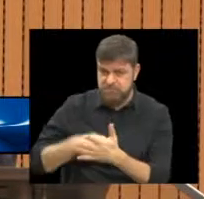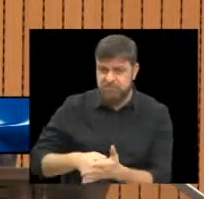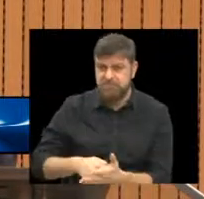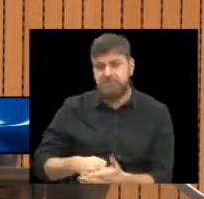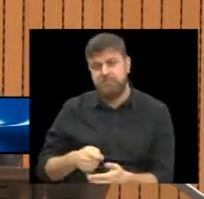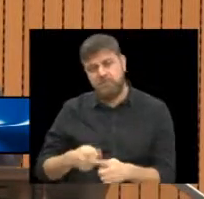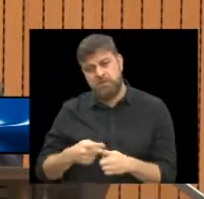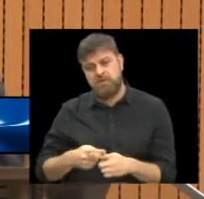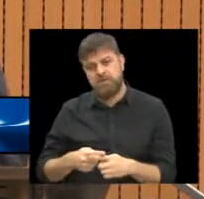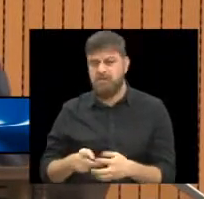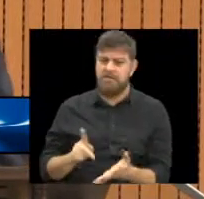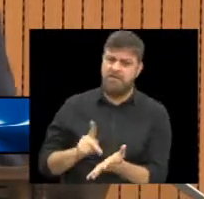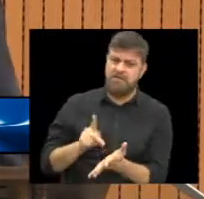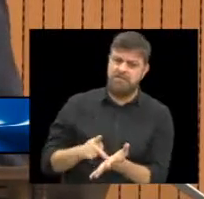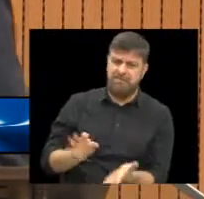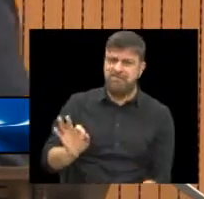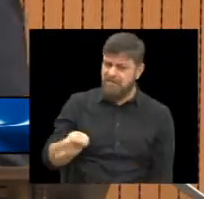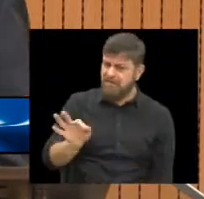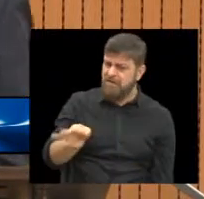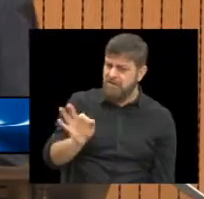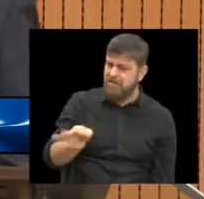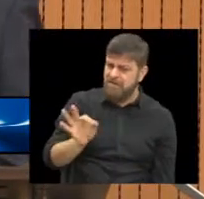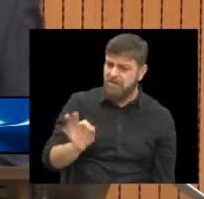realmente foi